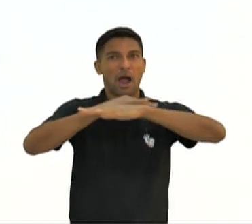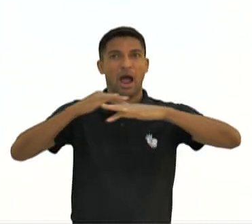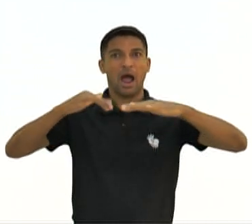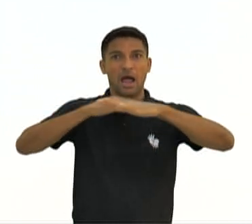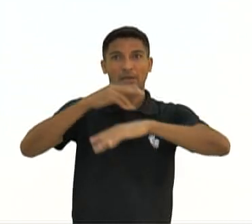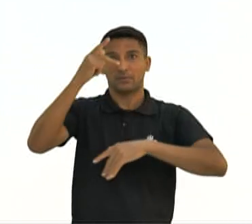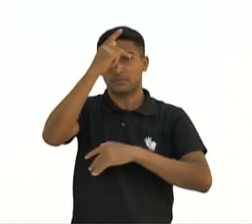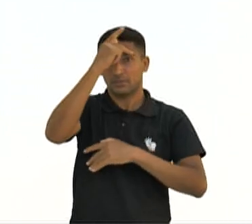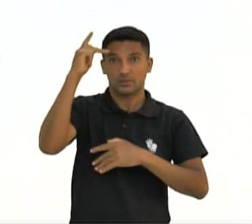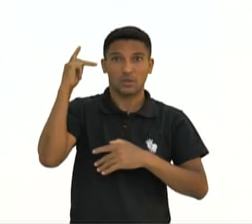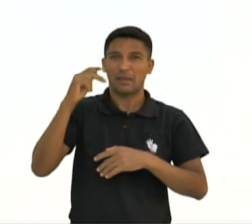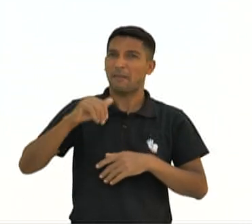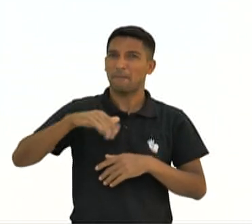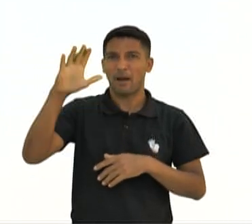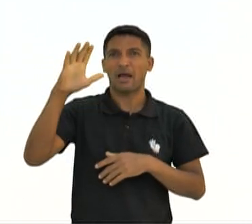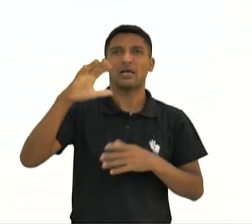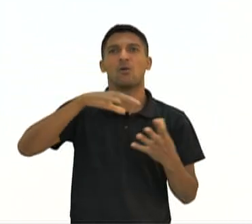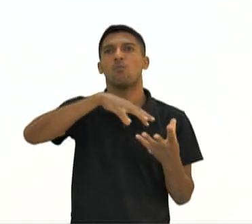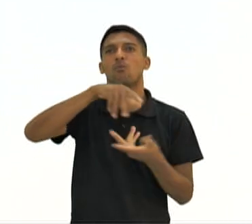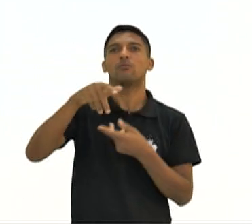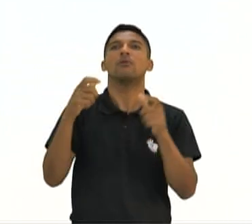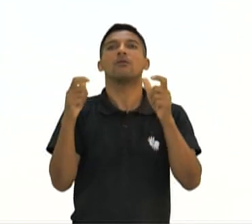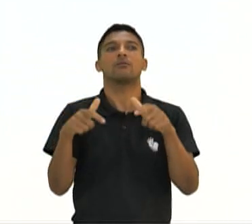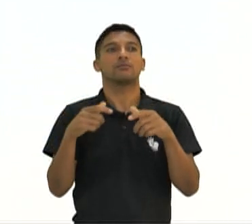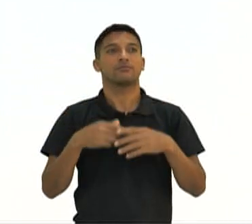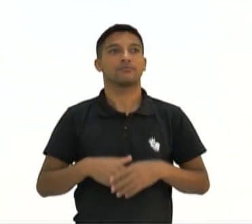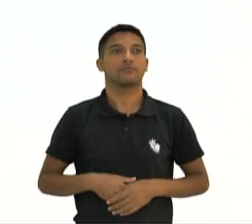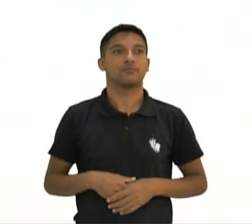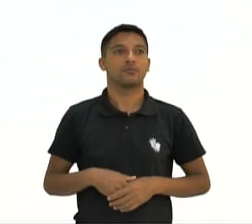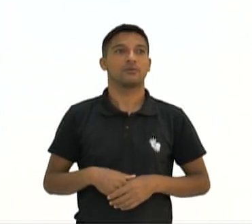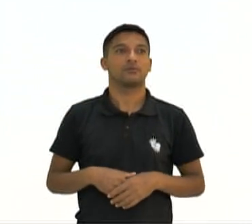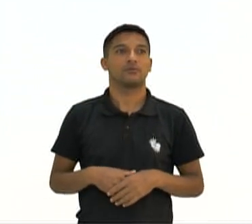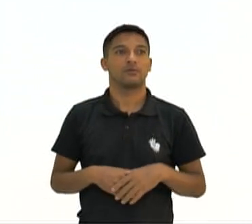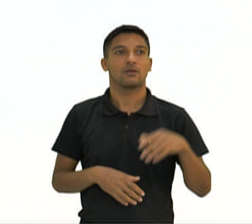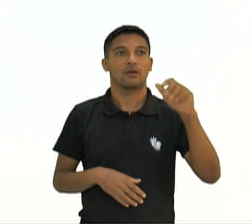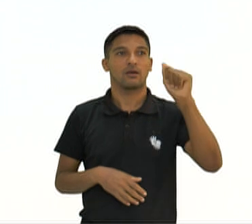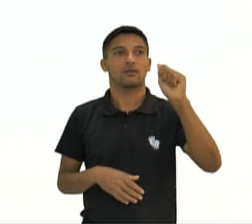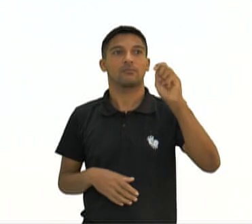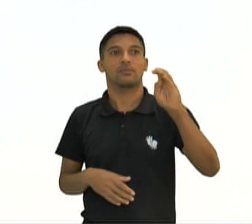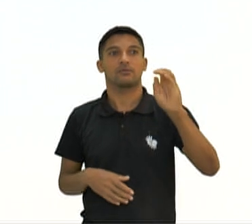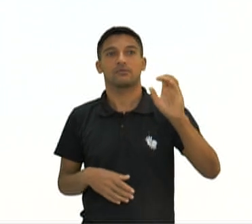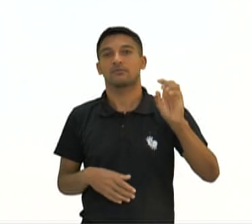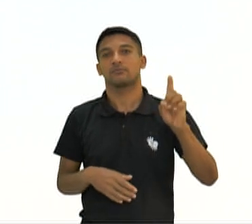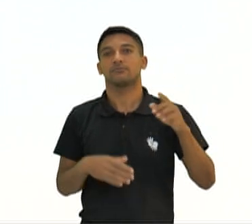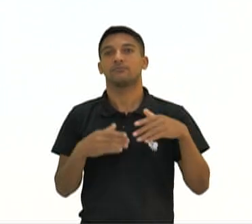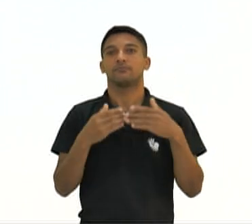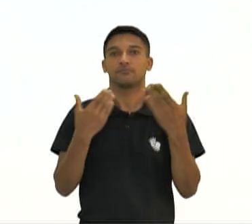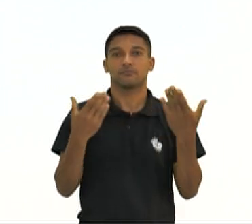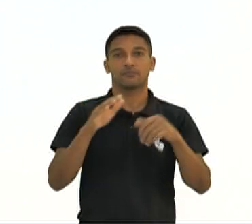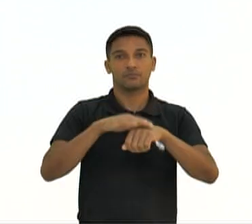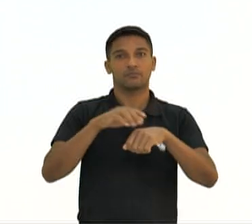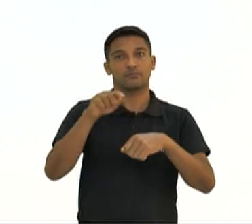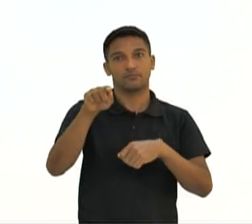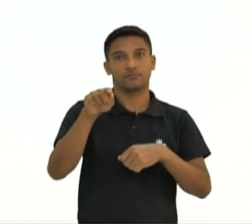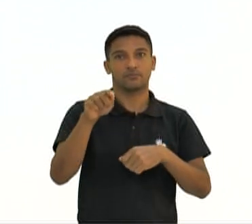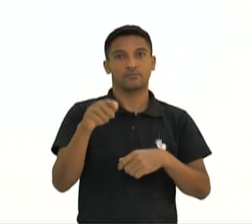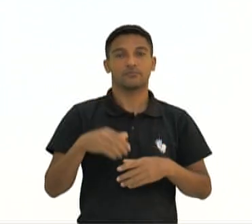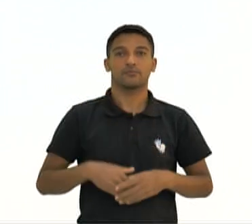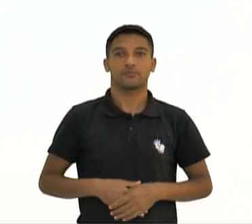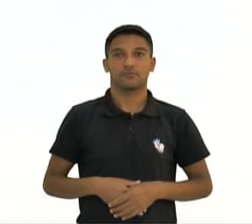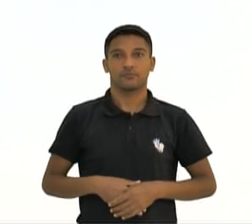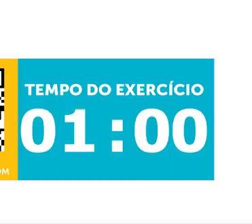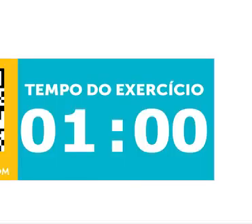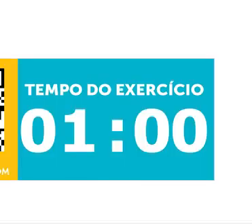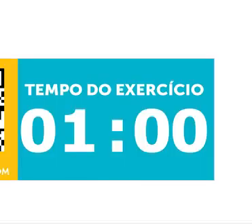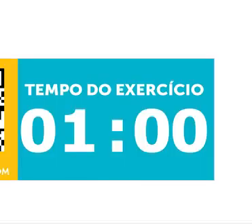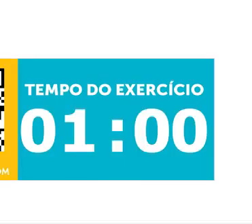Japão. Letra C, Nova Delhi, na Índia. Ou letra D, Islamabad. Agora com vocês, 1 minutinho e já voltamos.